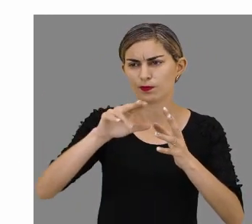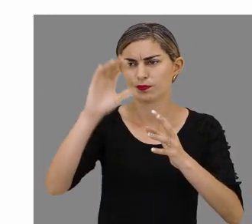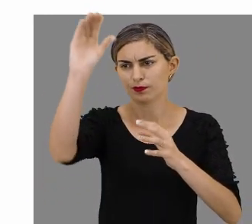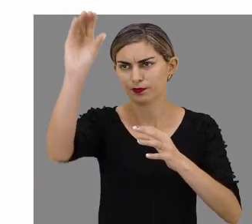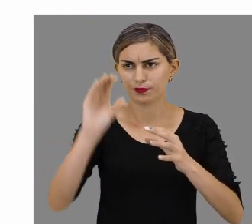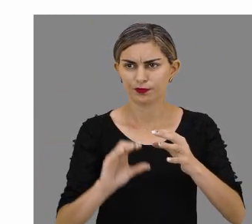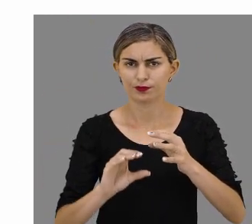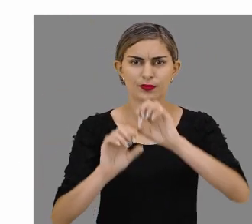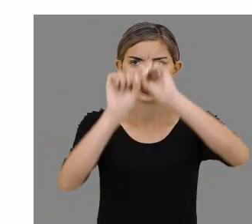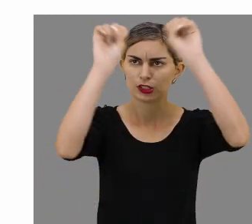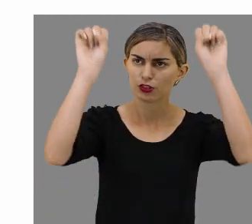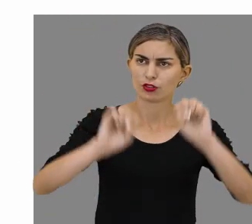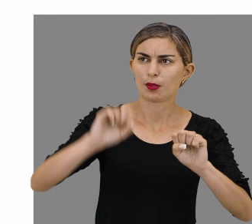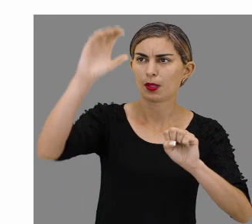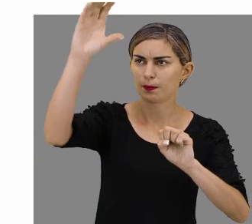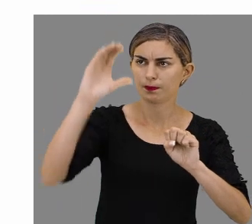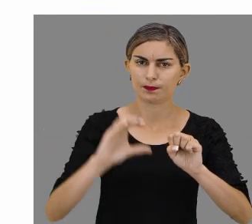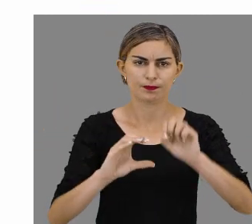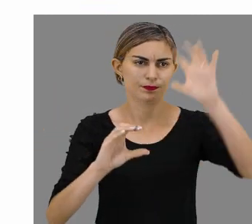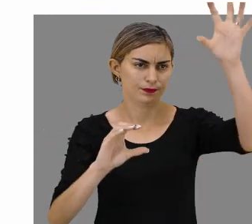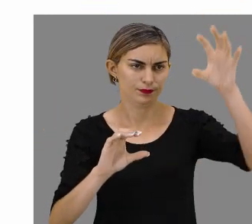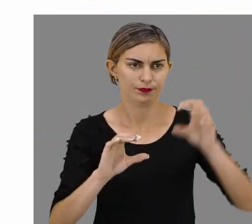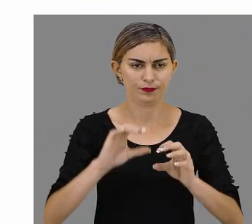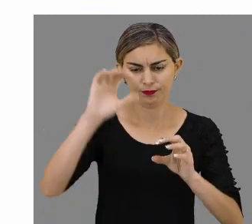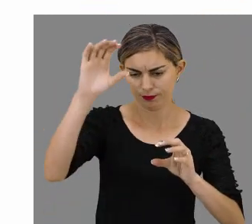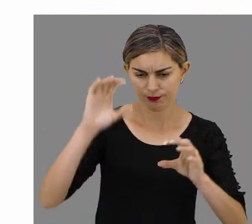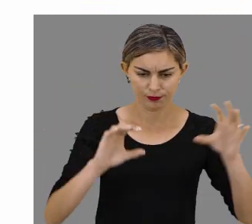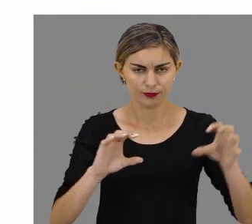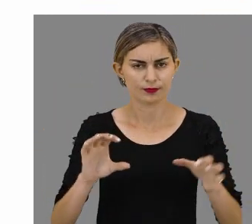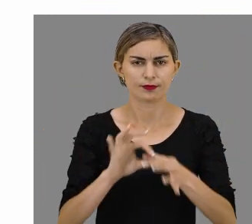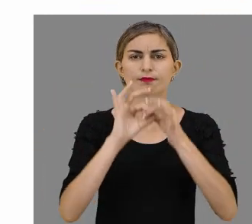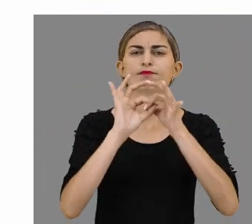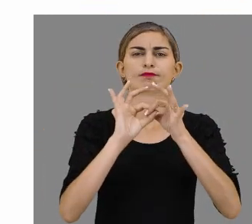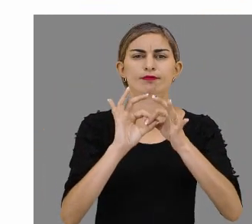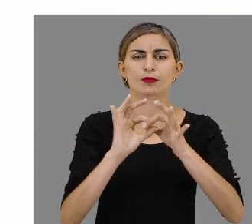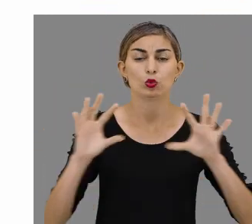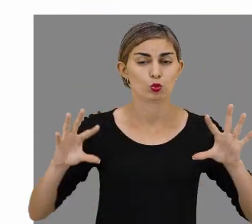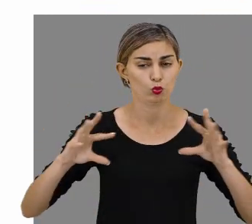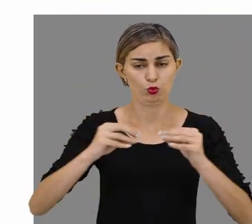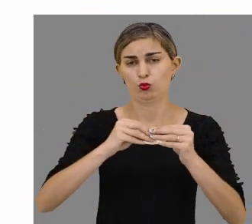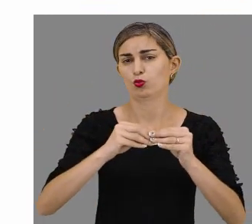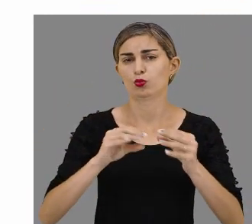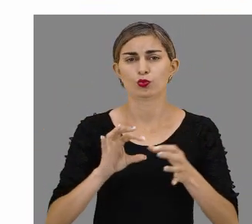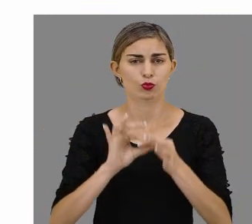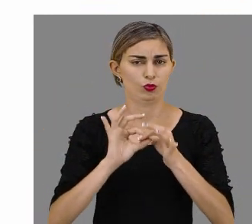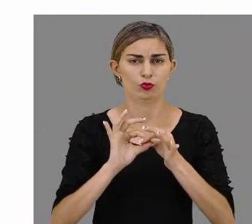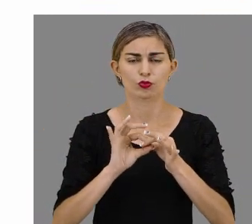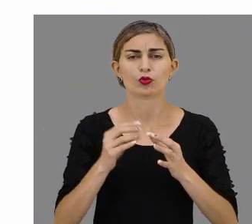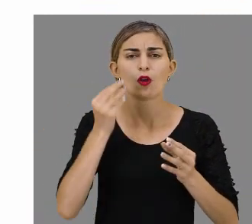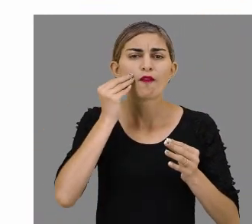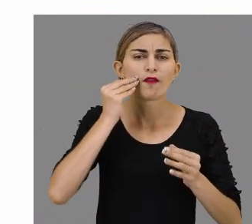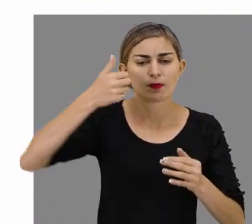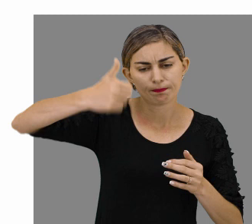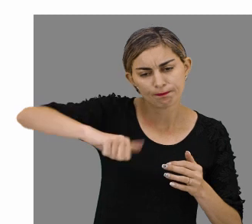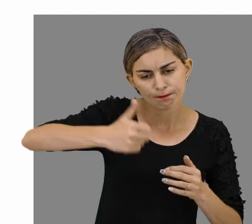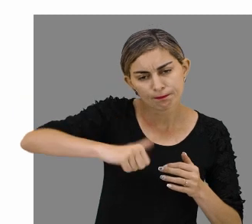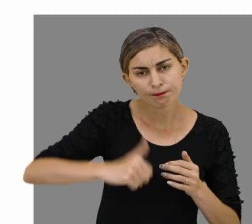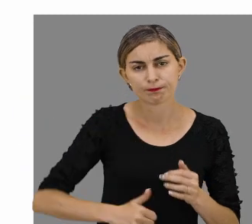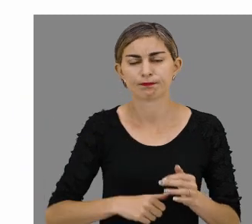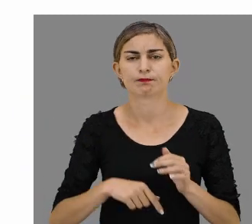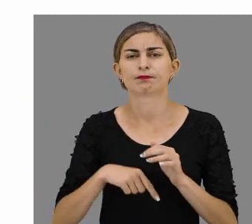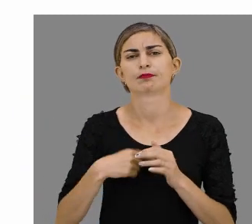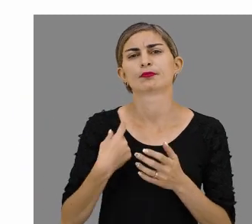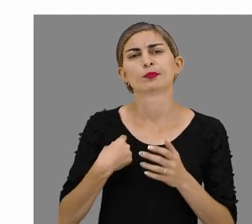diversas partes do sistema serão unificadas, integradas e todas elas juntas vão ser